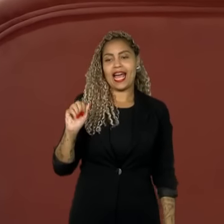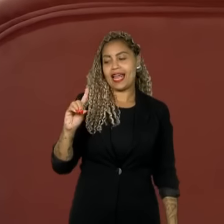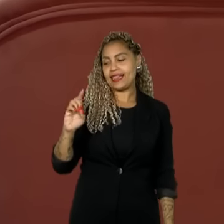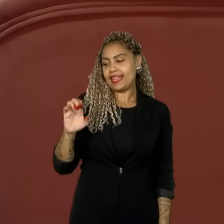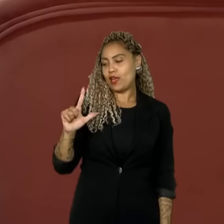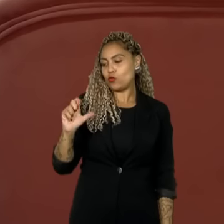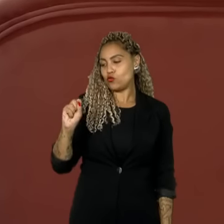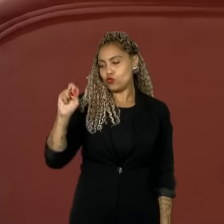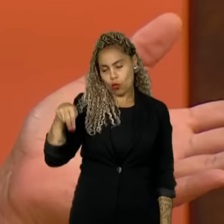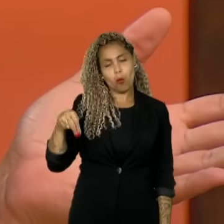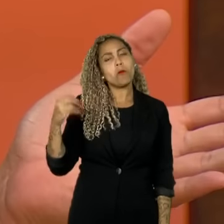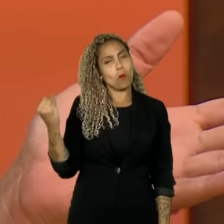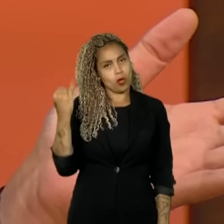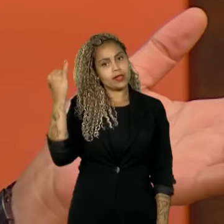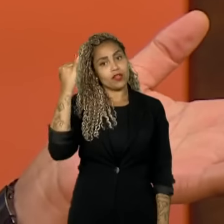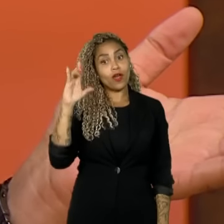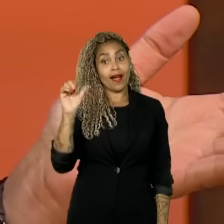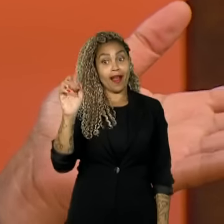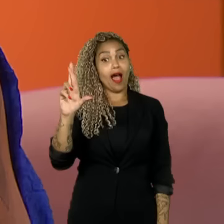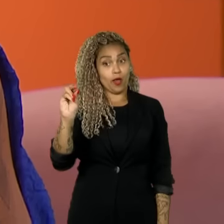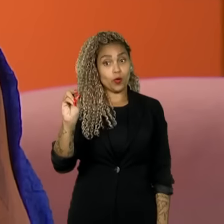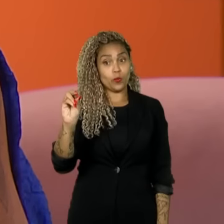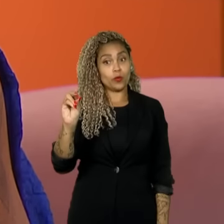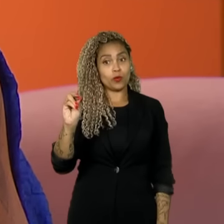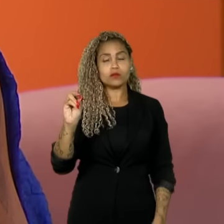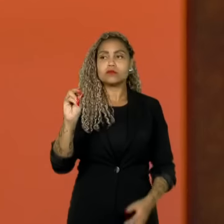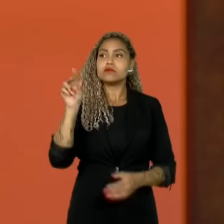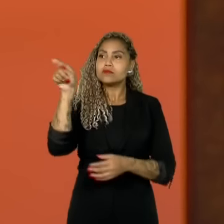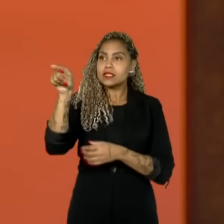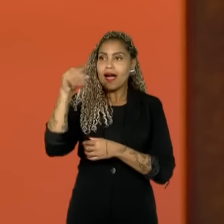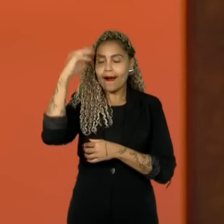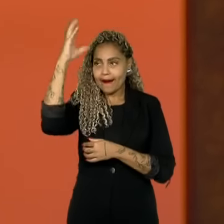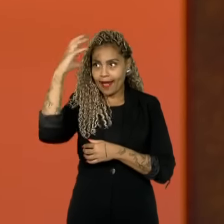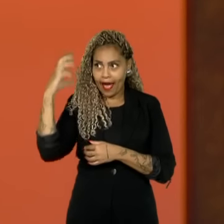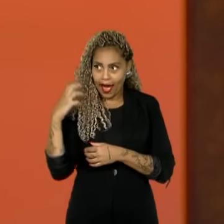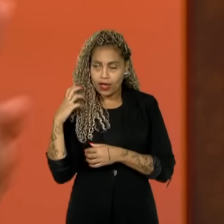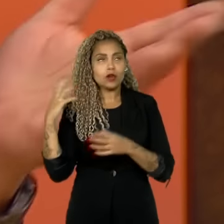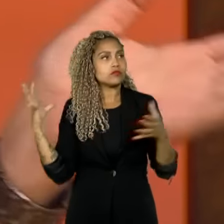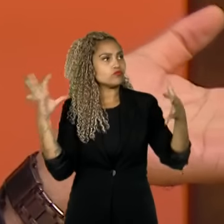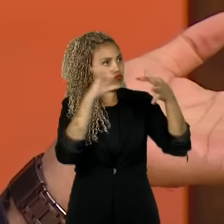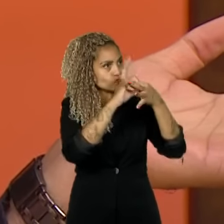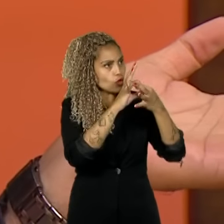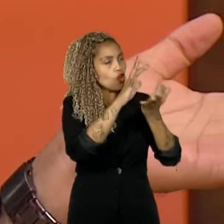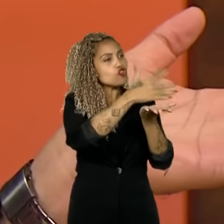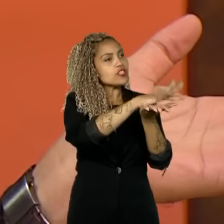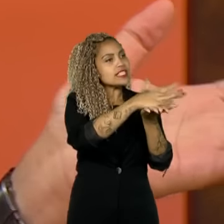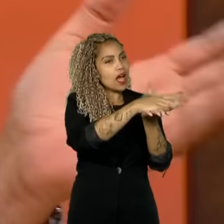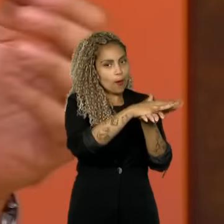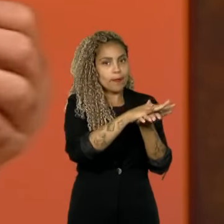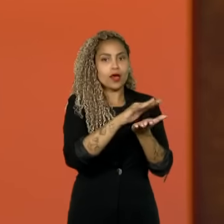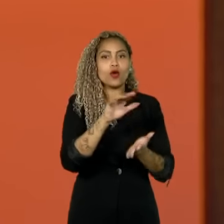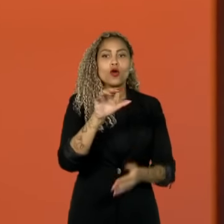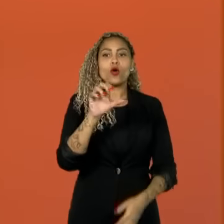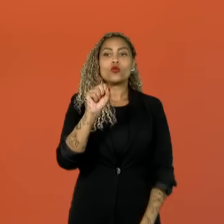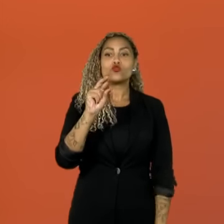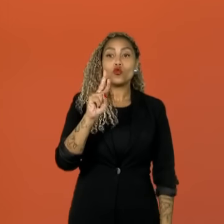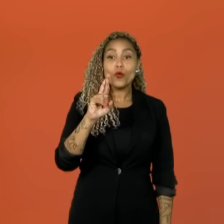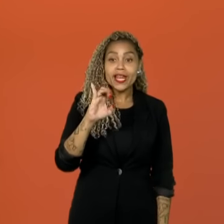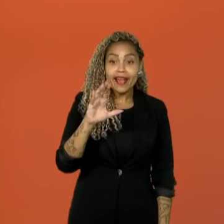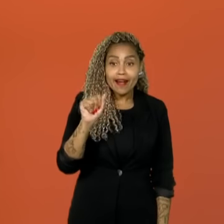importância fundamental nessa conexão da Clara com a escola de samba. E a Surica, ela é testemunha